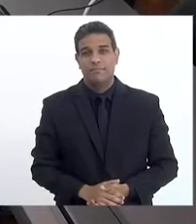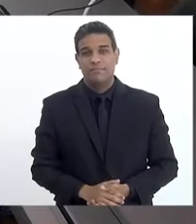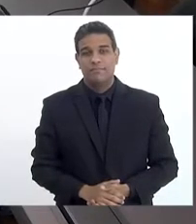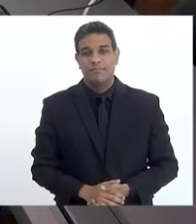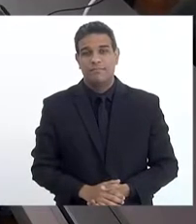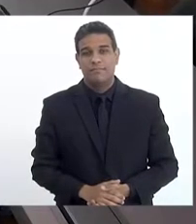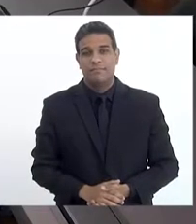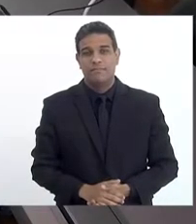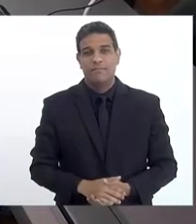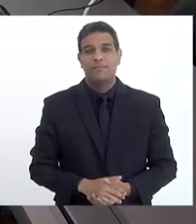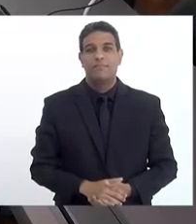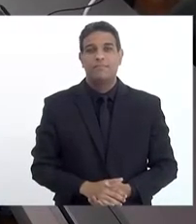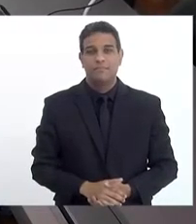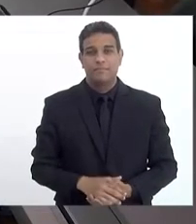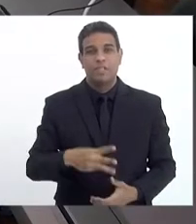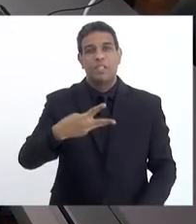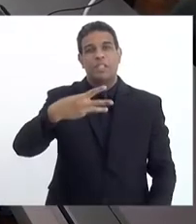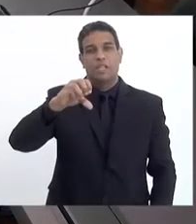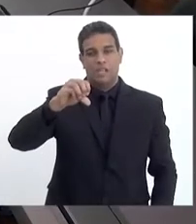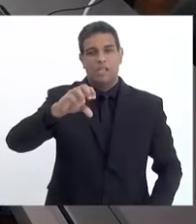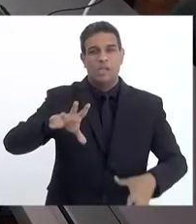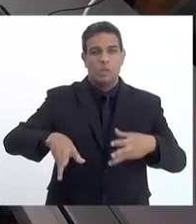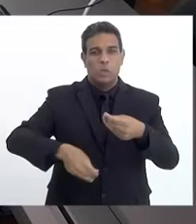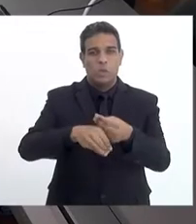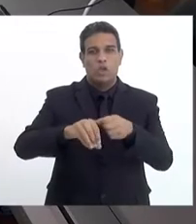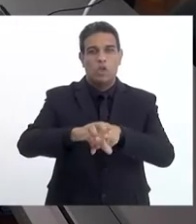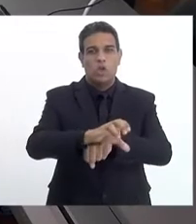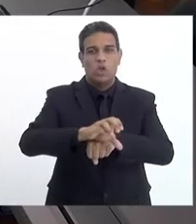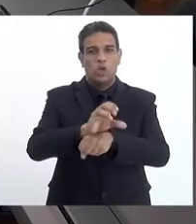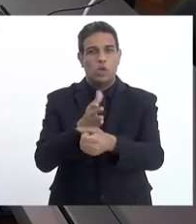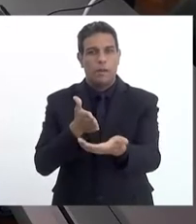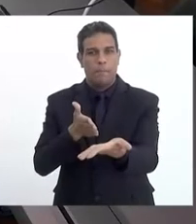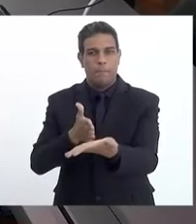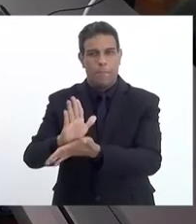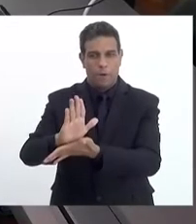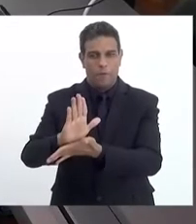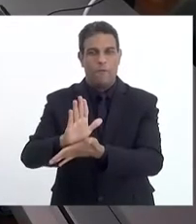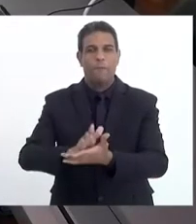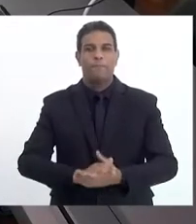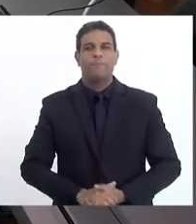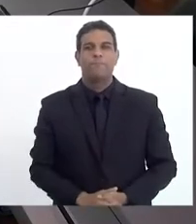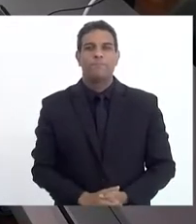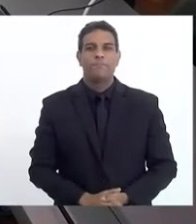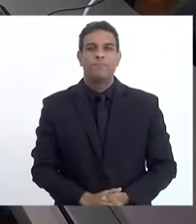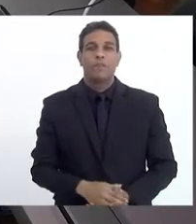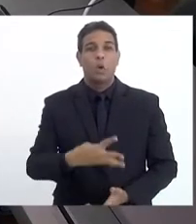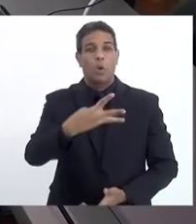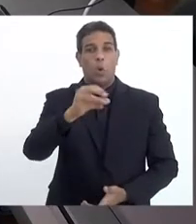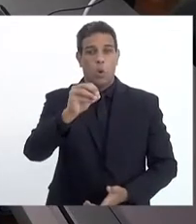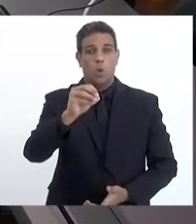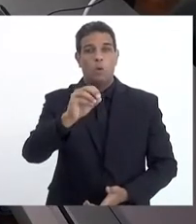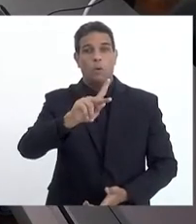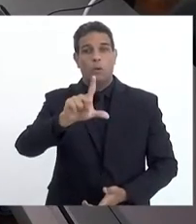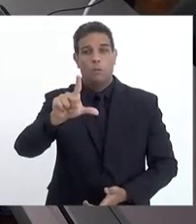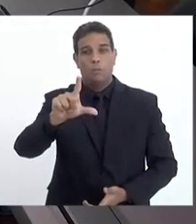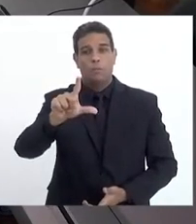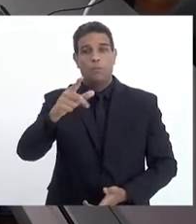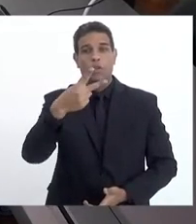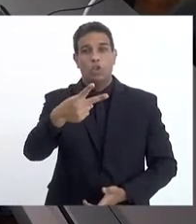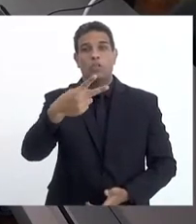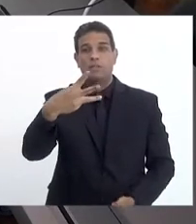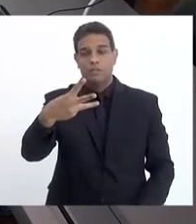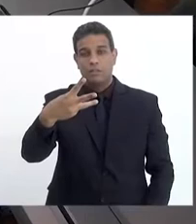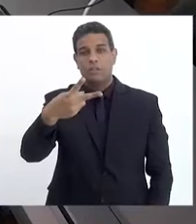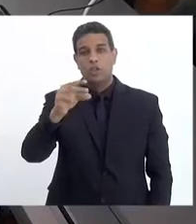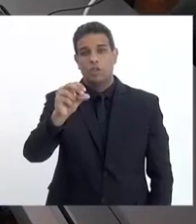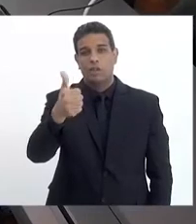Então, o 39, pela constitucionalidade com emendas em discussão e em votação, aprovado. 40, projeto de lei